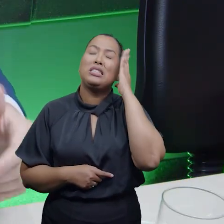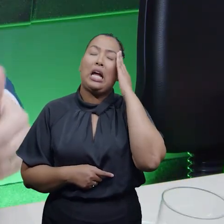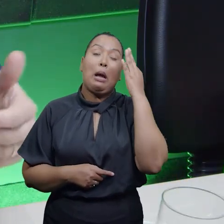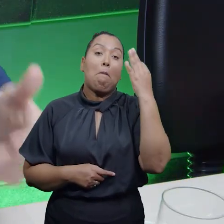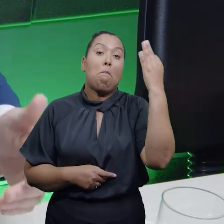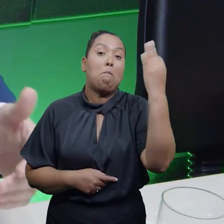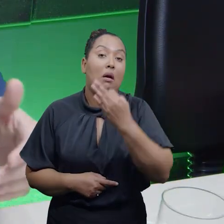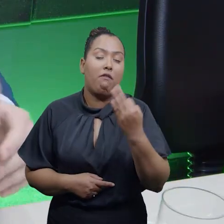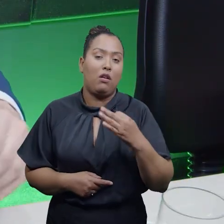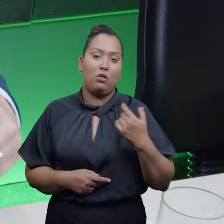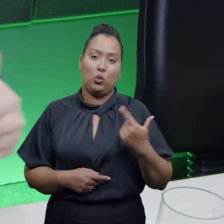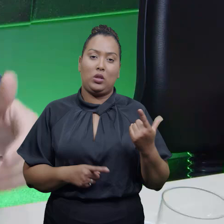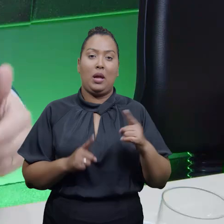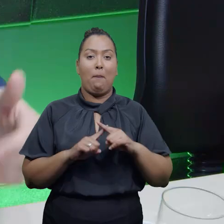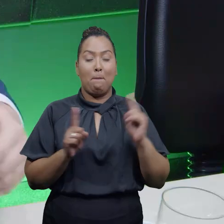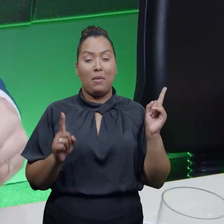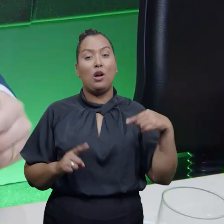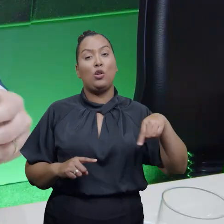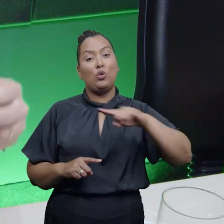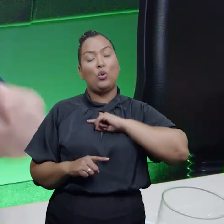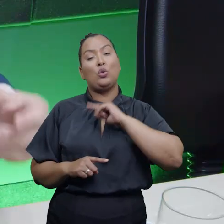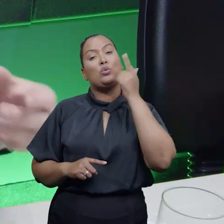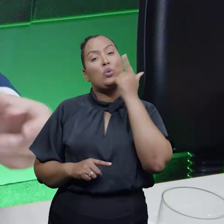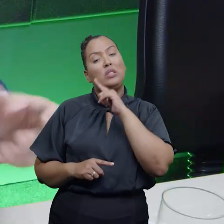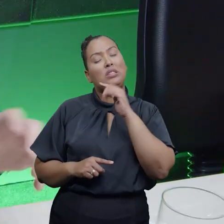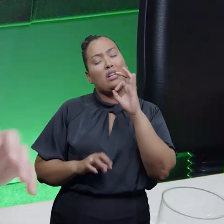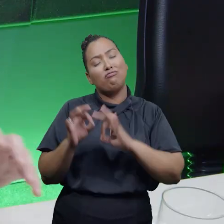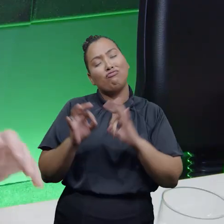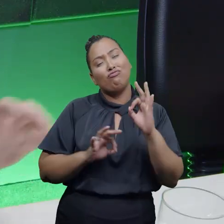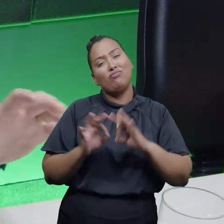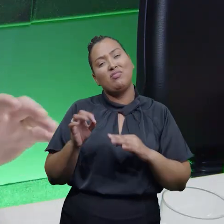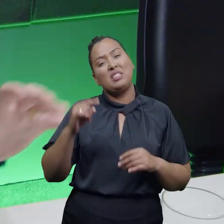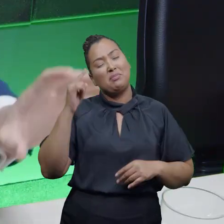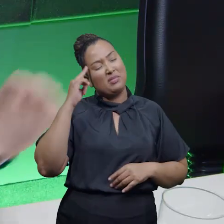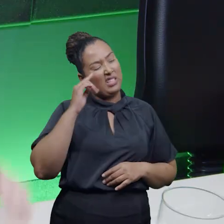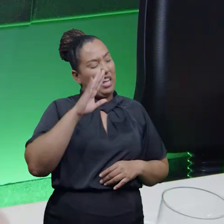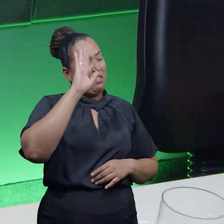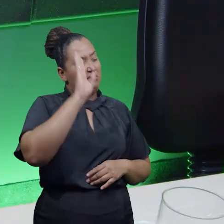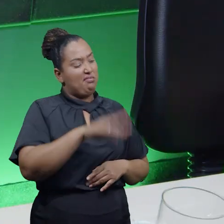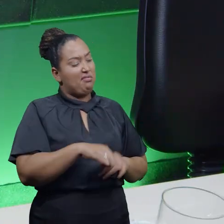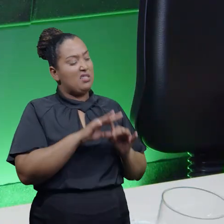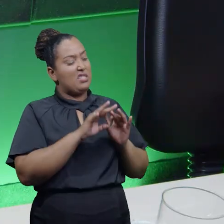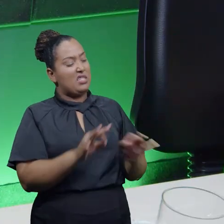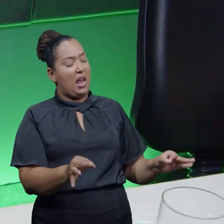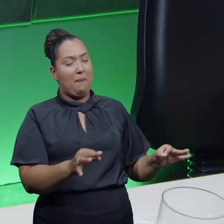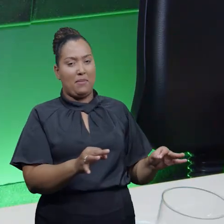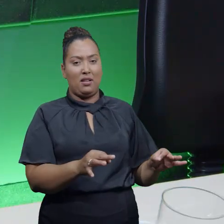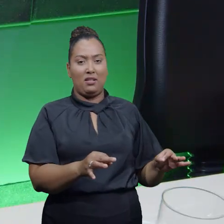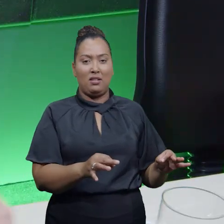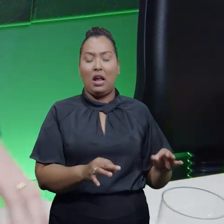muito aquém do que deveria ser, mas conseguimos garantir isso, que às vezes é uma coisa aparentemente